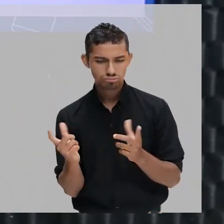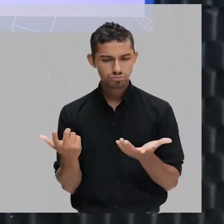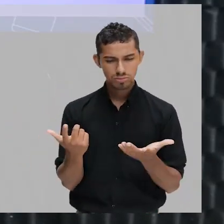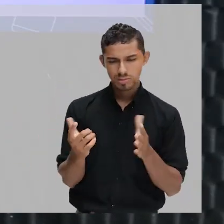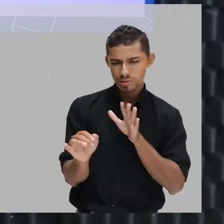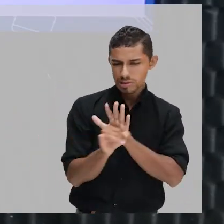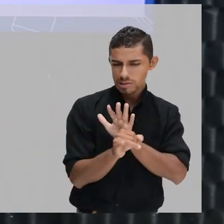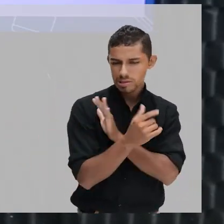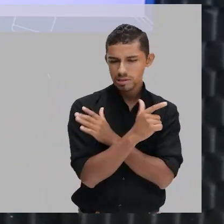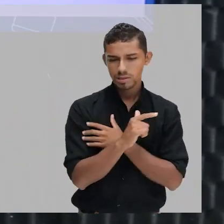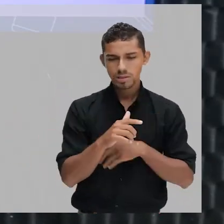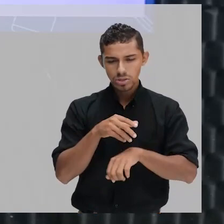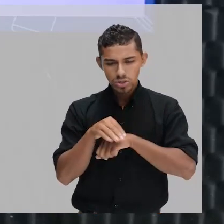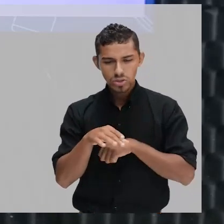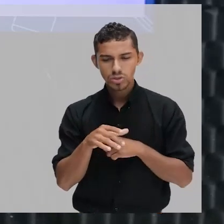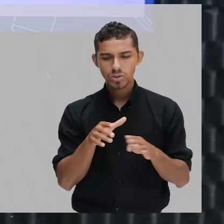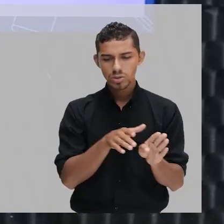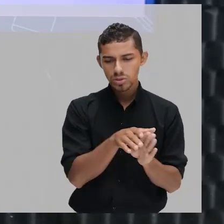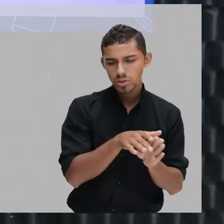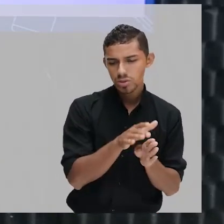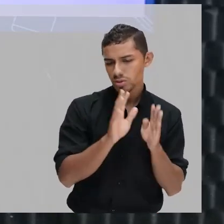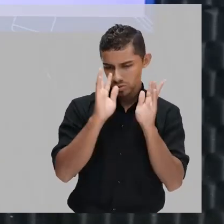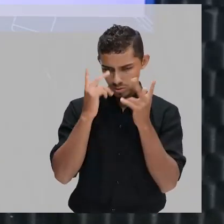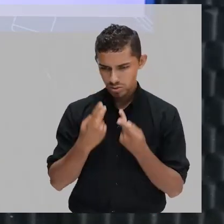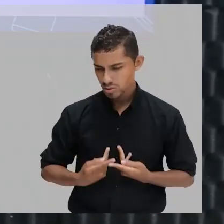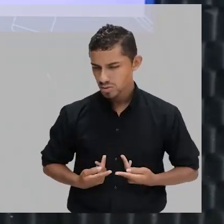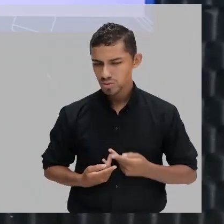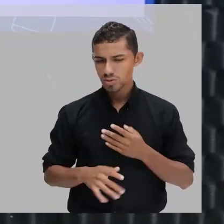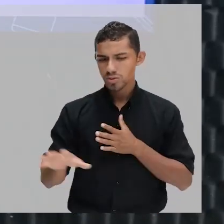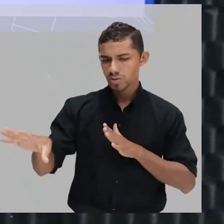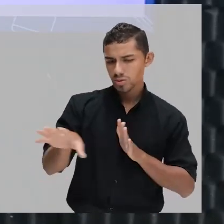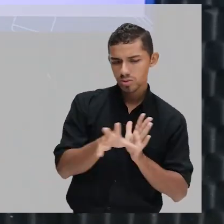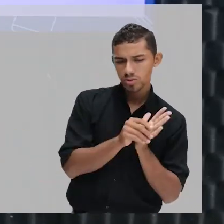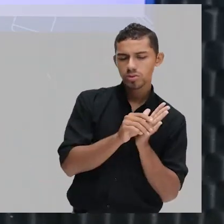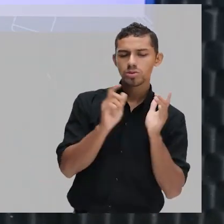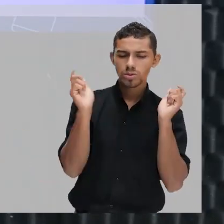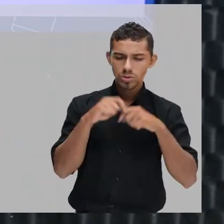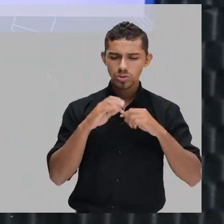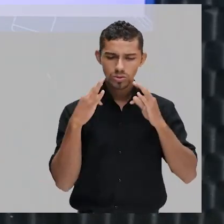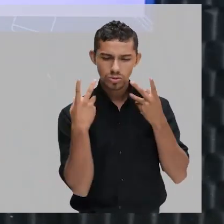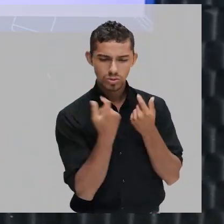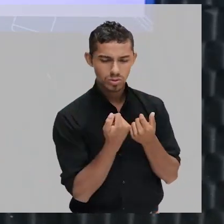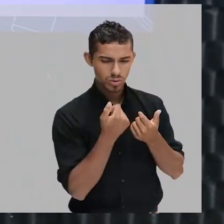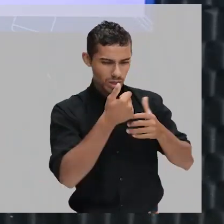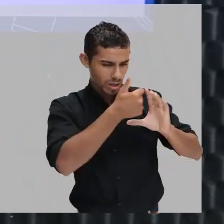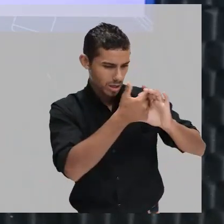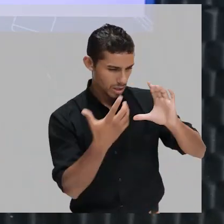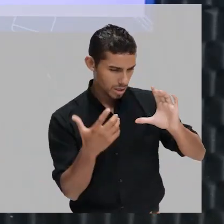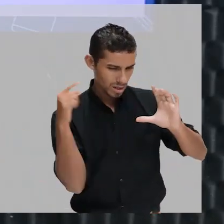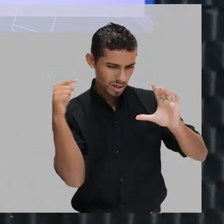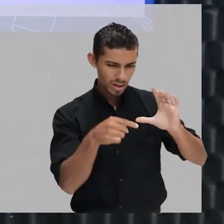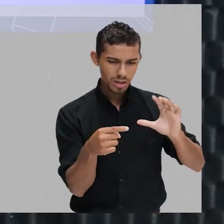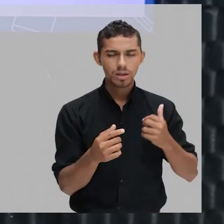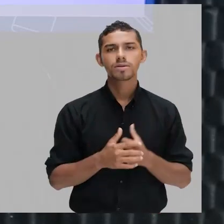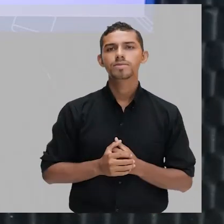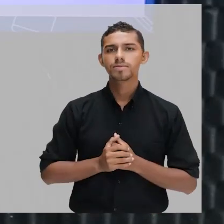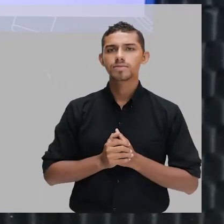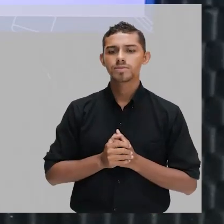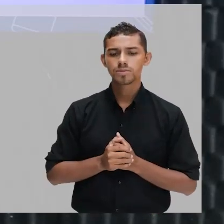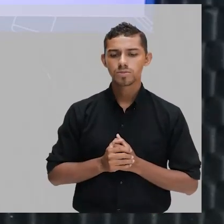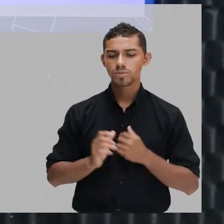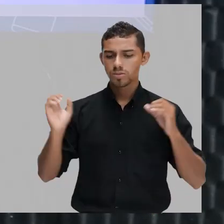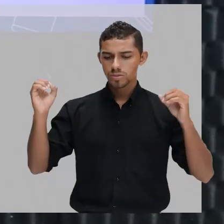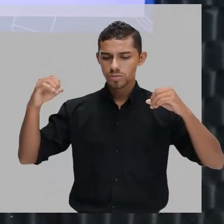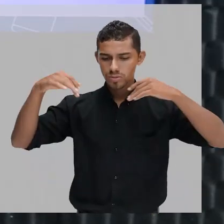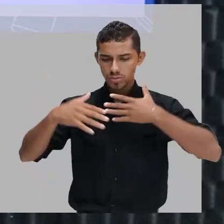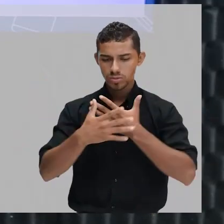seres humanos, muitas vezes inspirados em personagens reais, quer dizer, tem toda uma leitura específica nessas figuras de animação. O Ocidente traz a